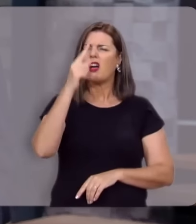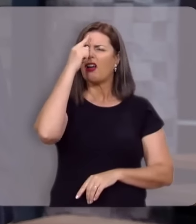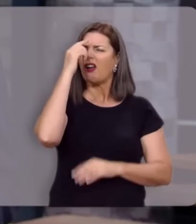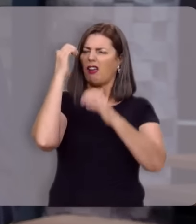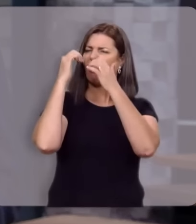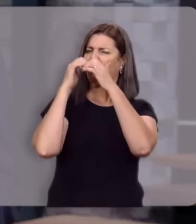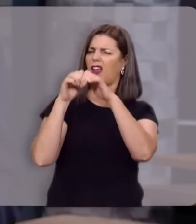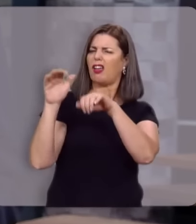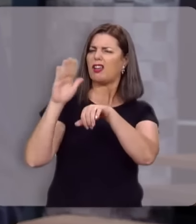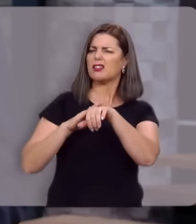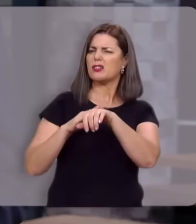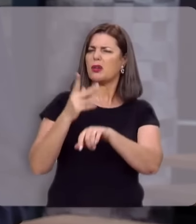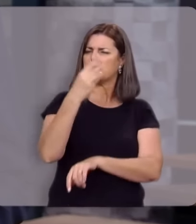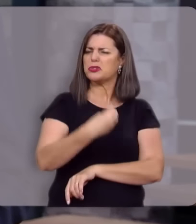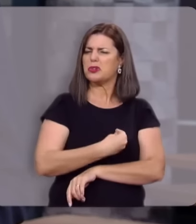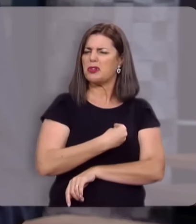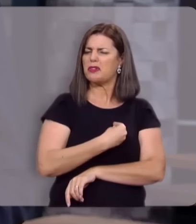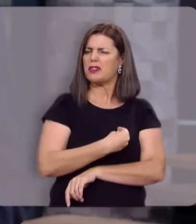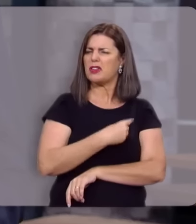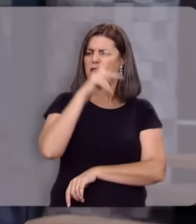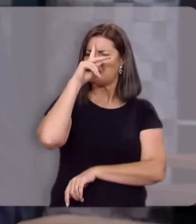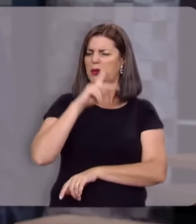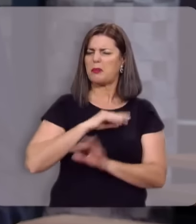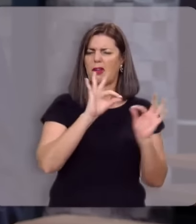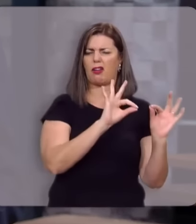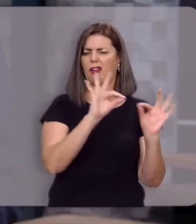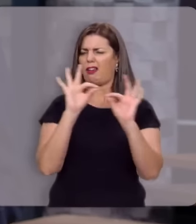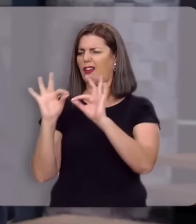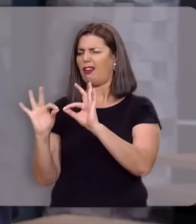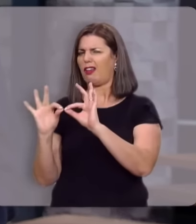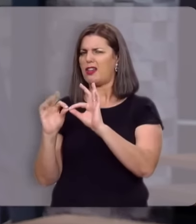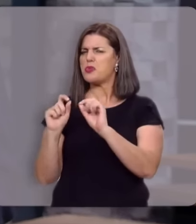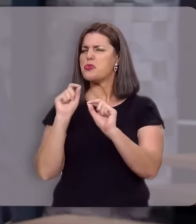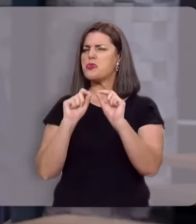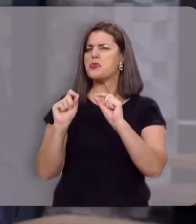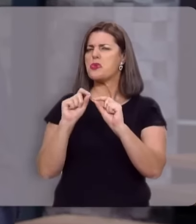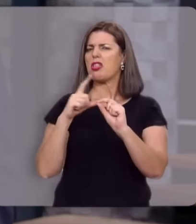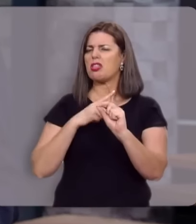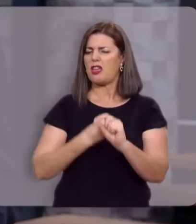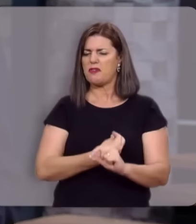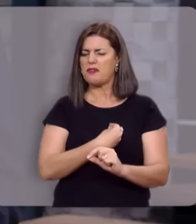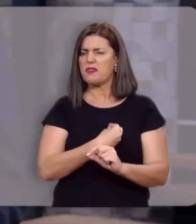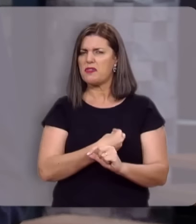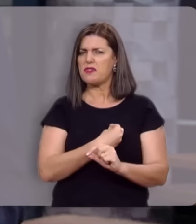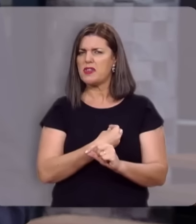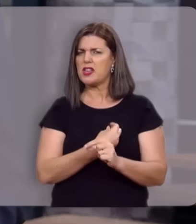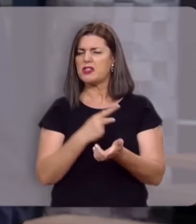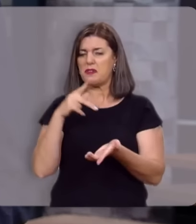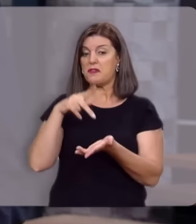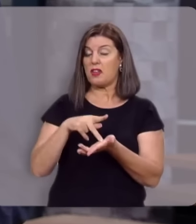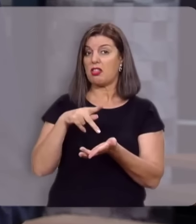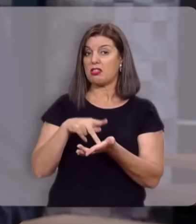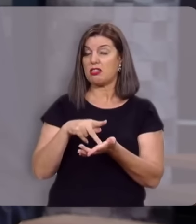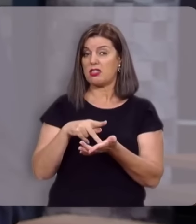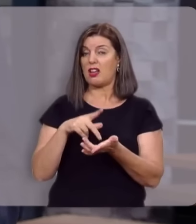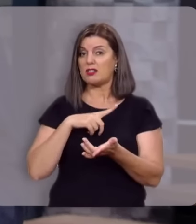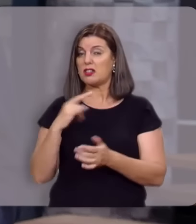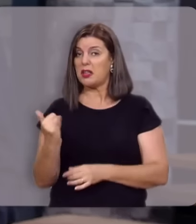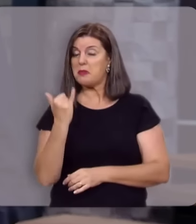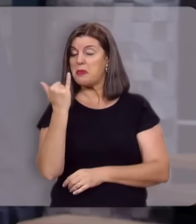para refletir a respeito da sua própria trajetória? Aquilo que você tem vivido e se de fato